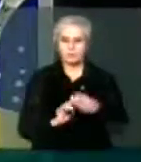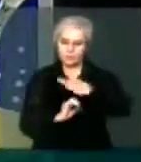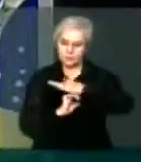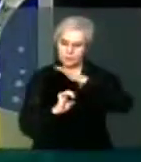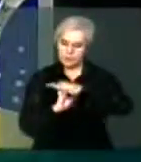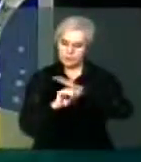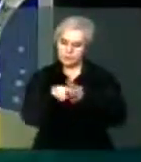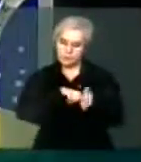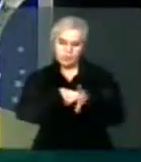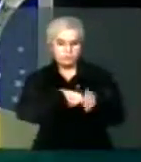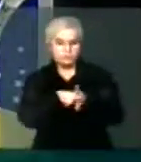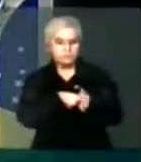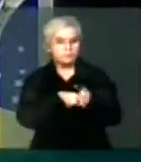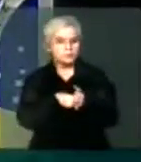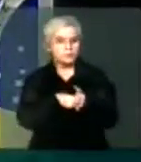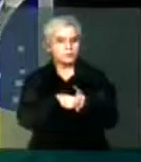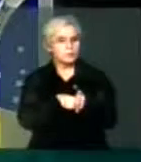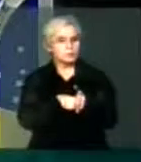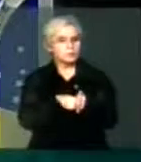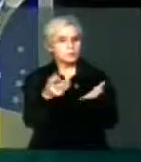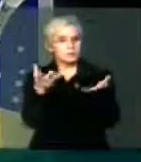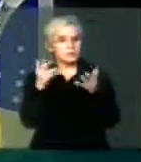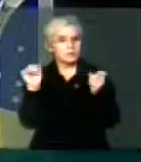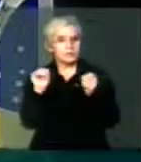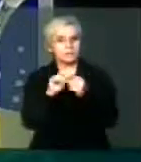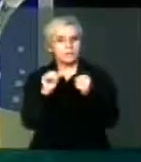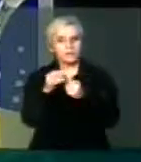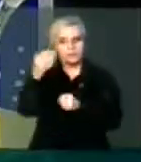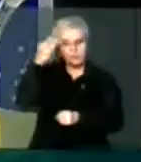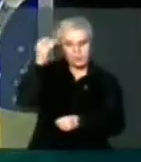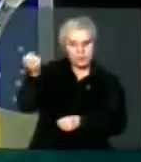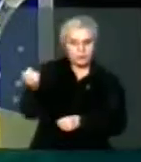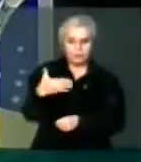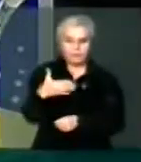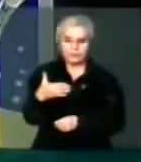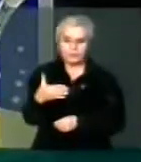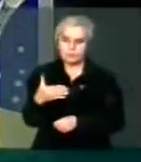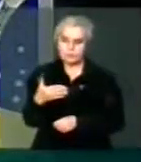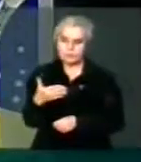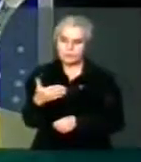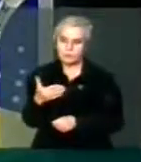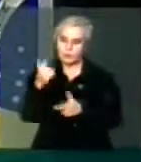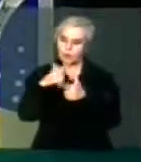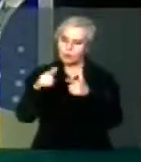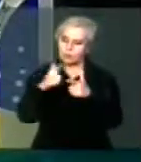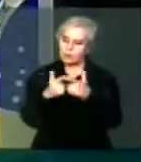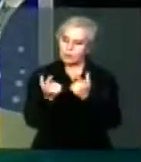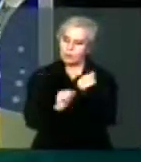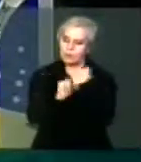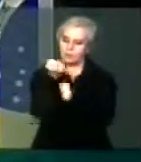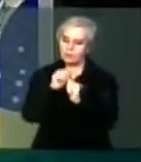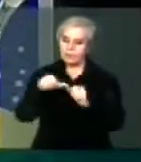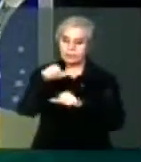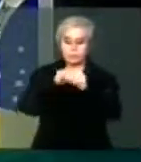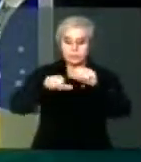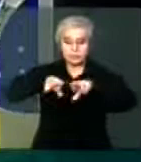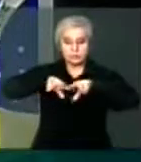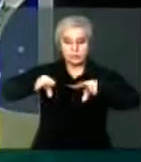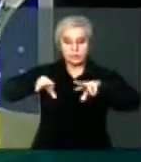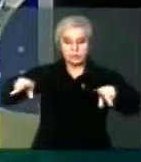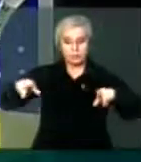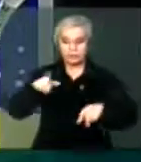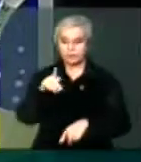empresas consultadas pretendiam naquele momento fazer uma inovação futura. A crise na indústria de transformação, cujo